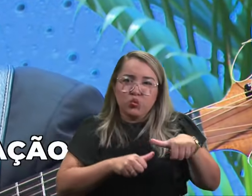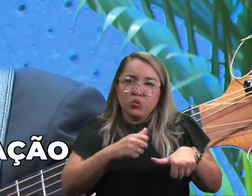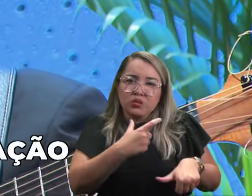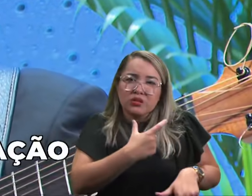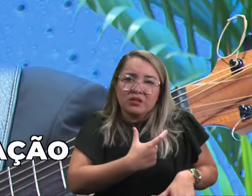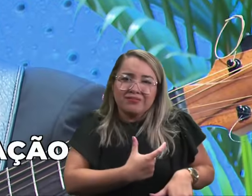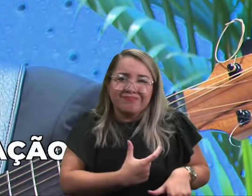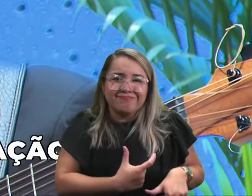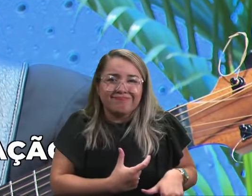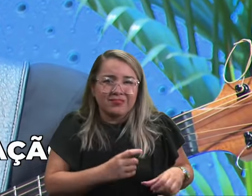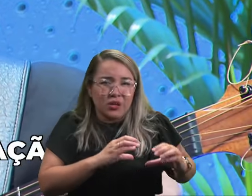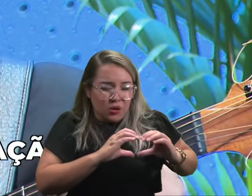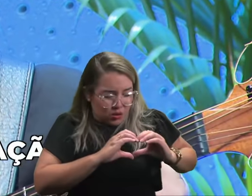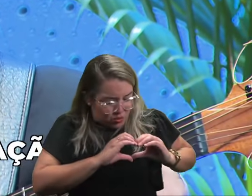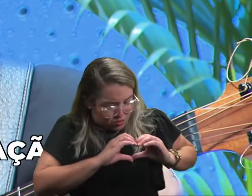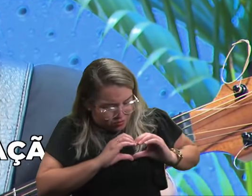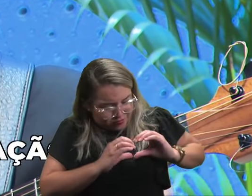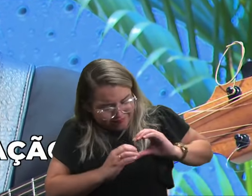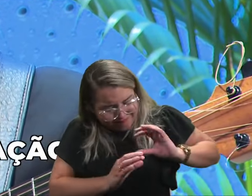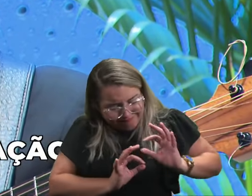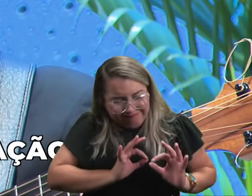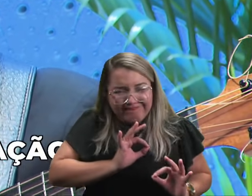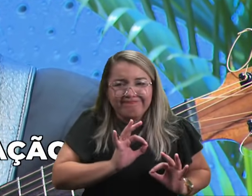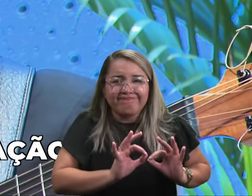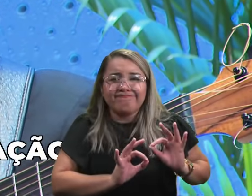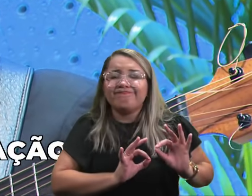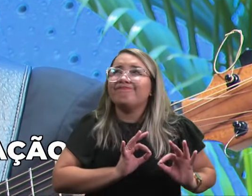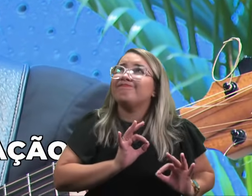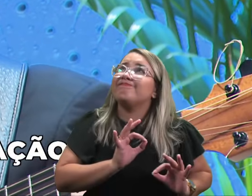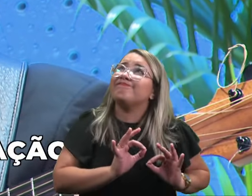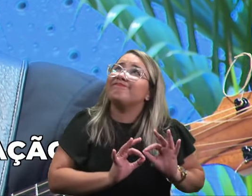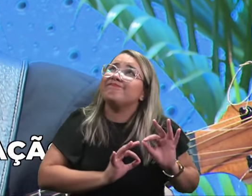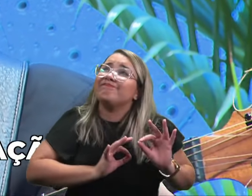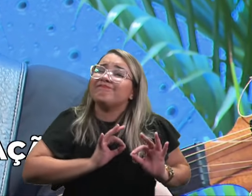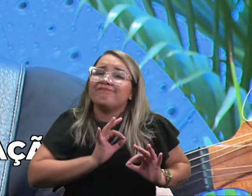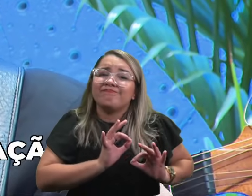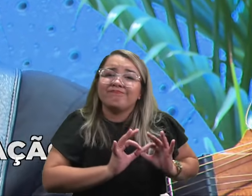Quebranta o meu coração.